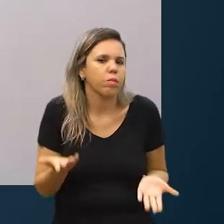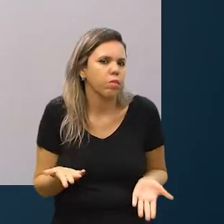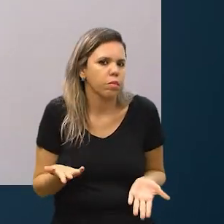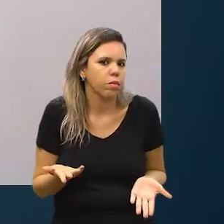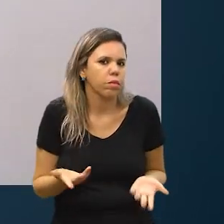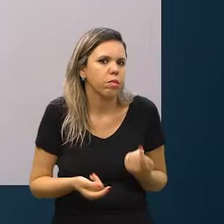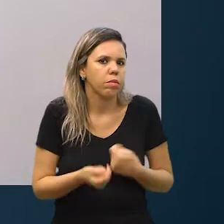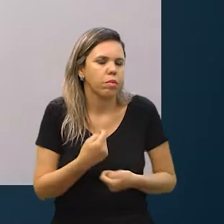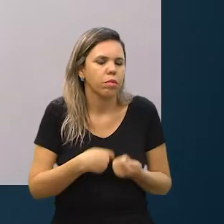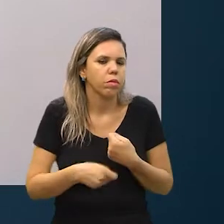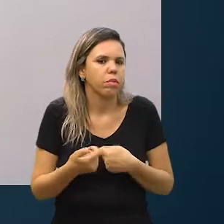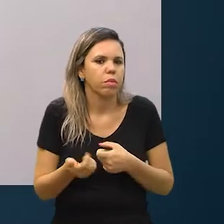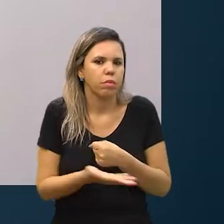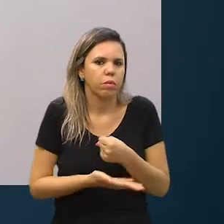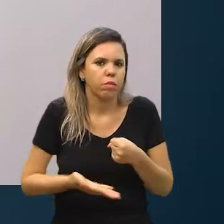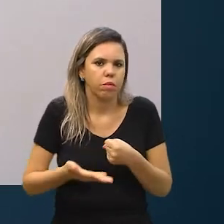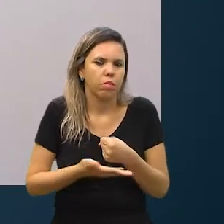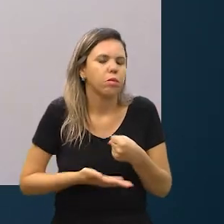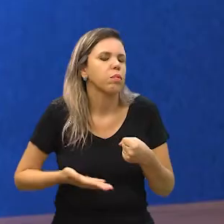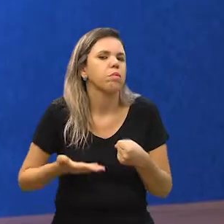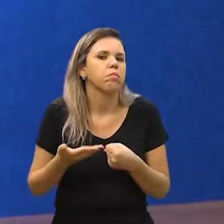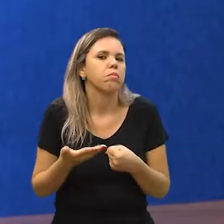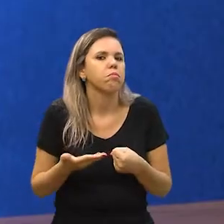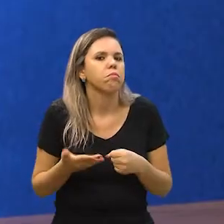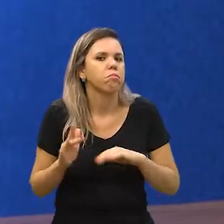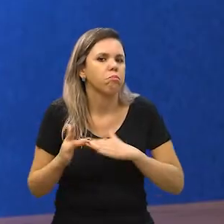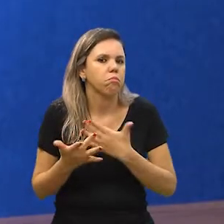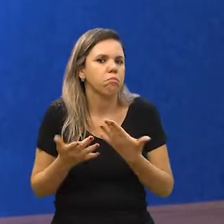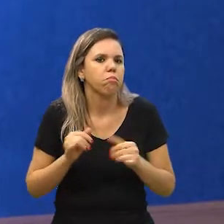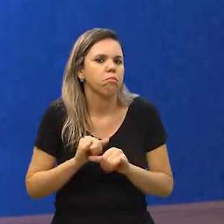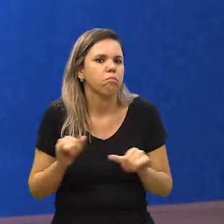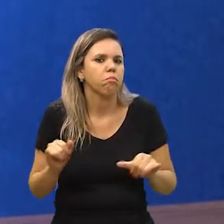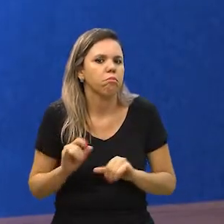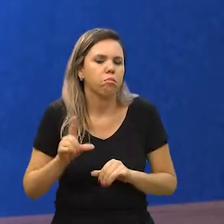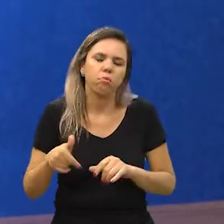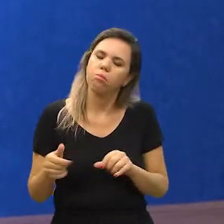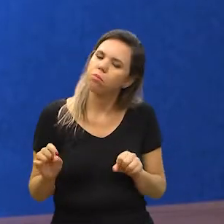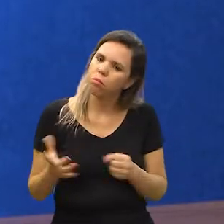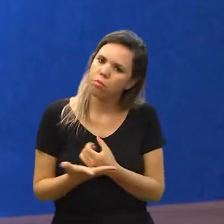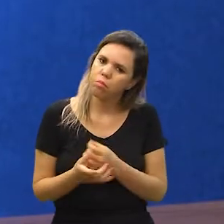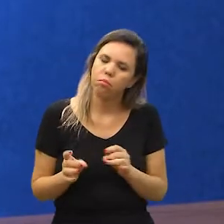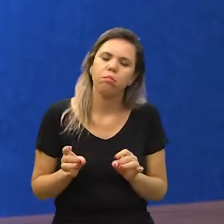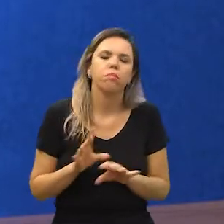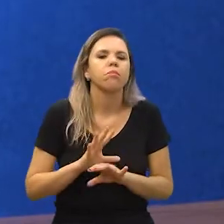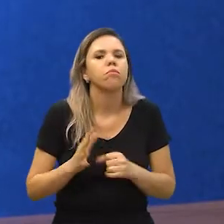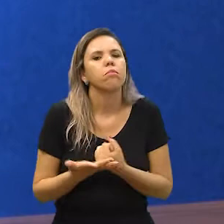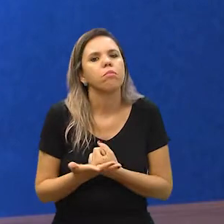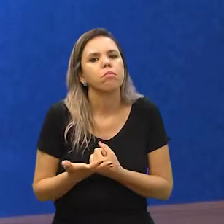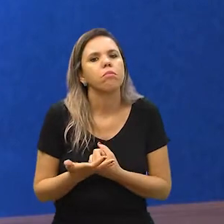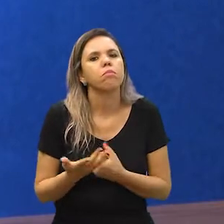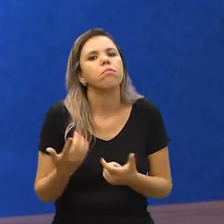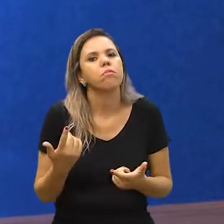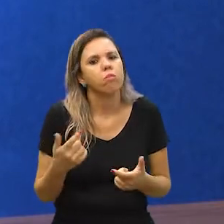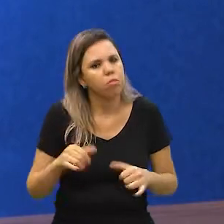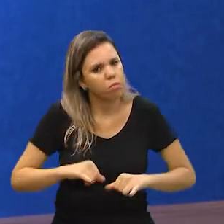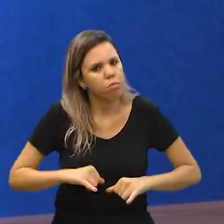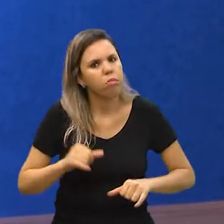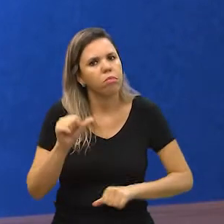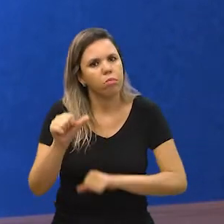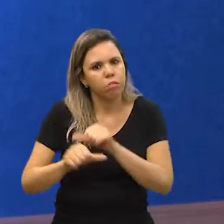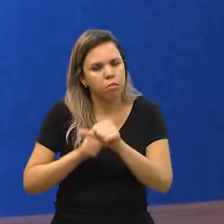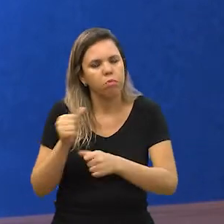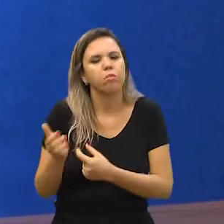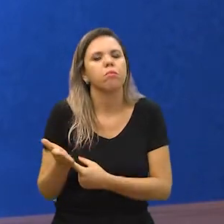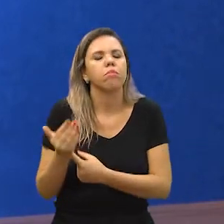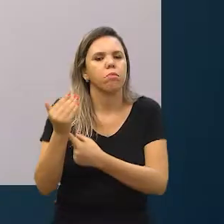O agronegócio estava muito pouco na mídia ainda, né? E foi só depois da pandemia que a gente sofreu uma verdadeira revolução